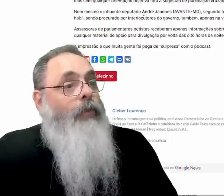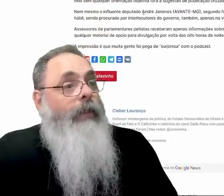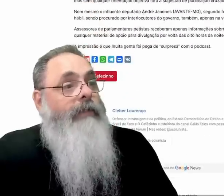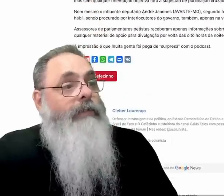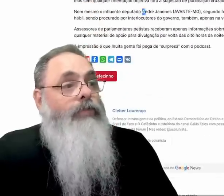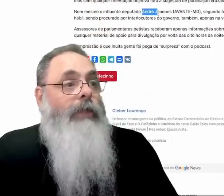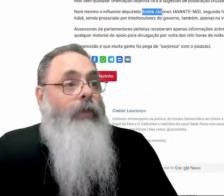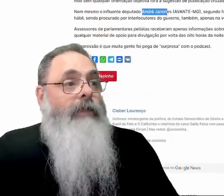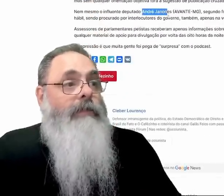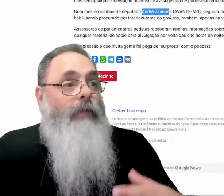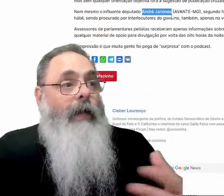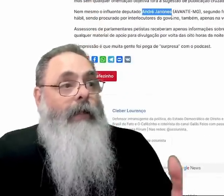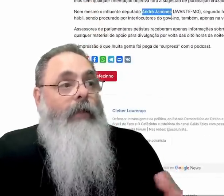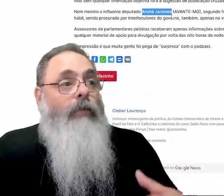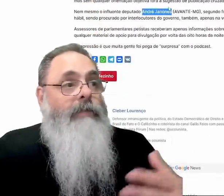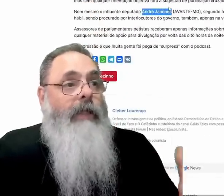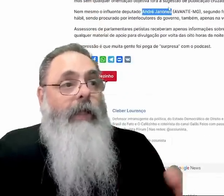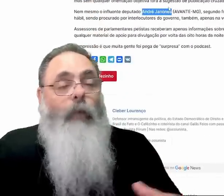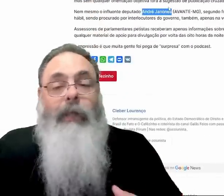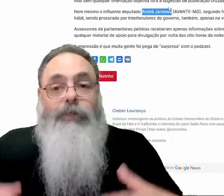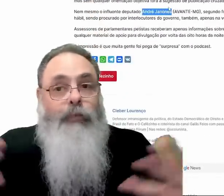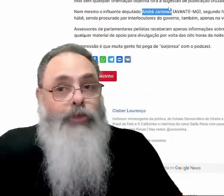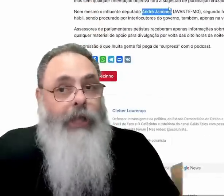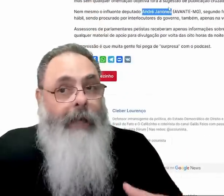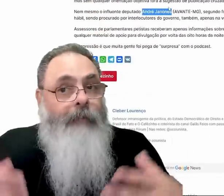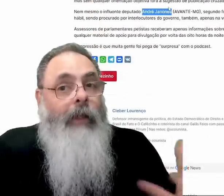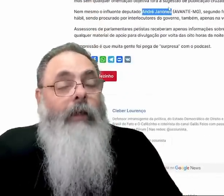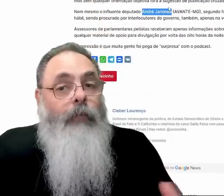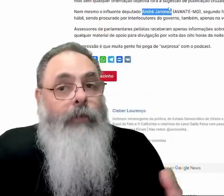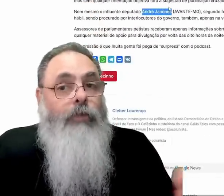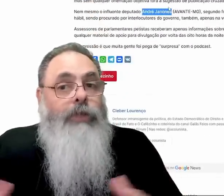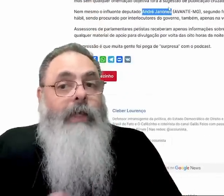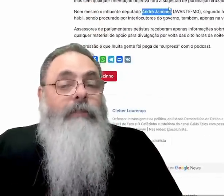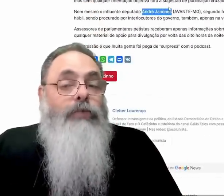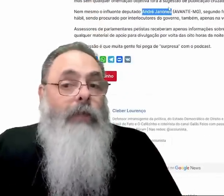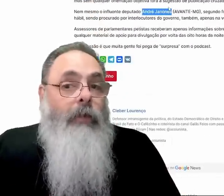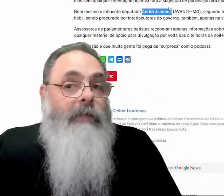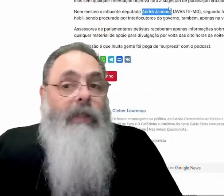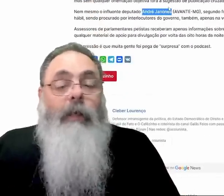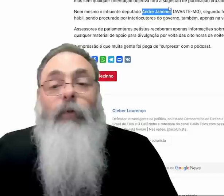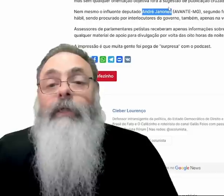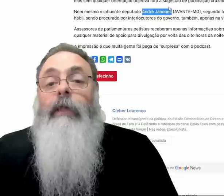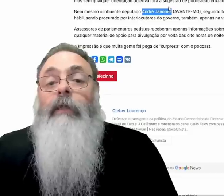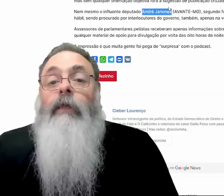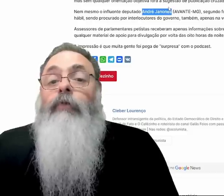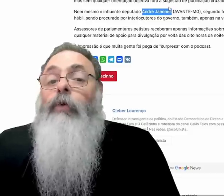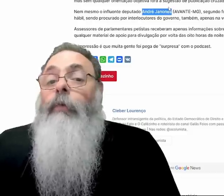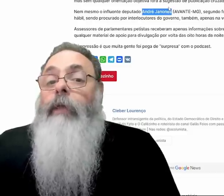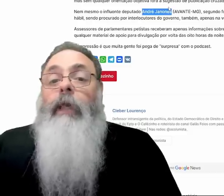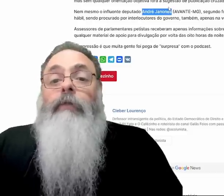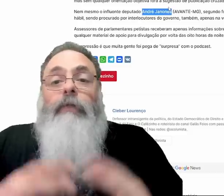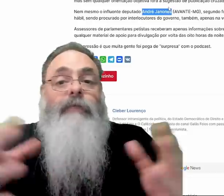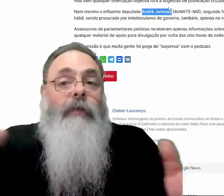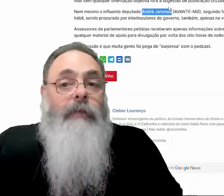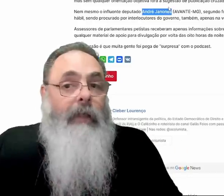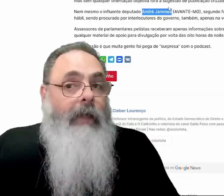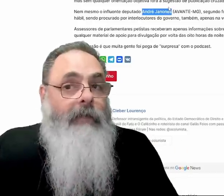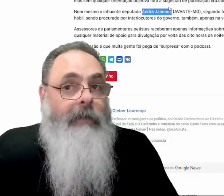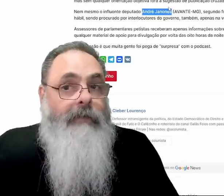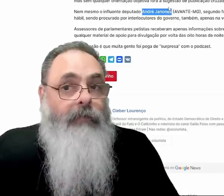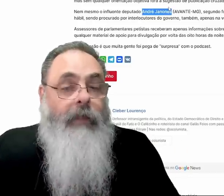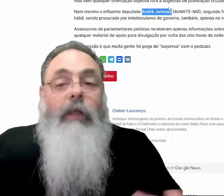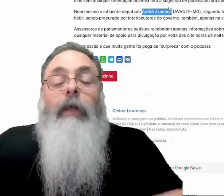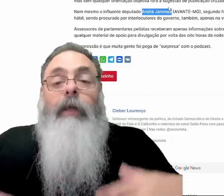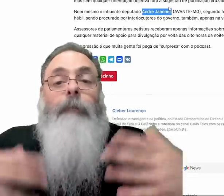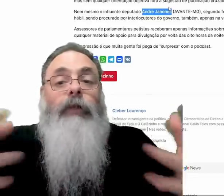o janones que o janones é um cara que consegue realmente puxar muito Audiência hoje anônimos reclamou que ninguém falou com ele ele não tava sabendo da